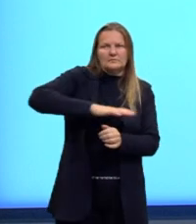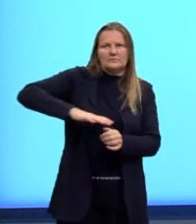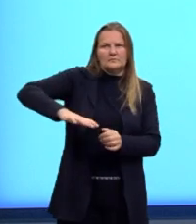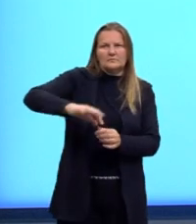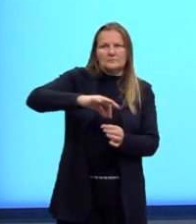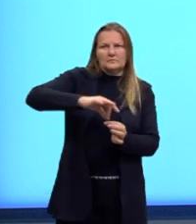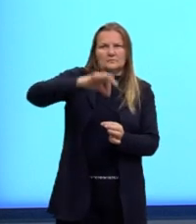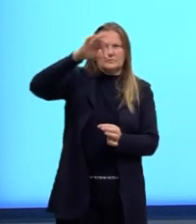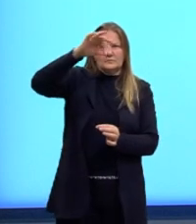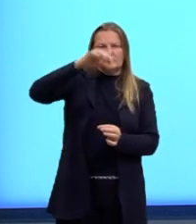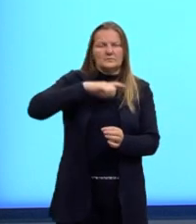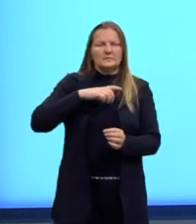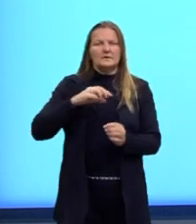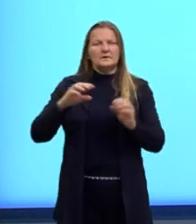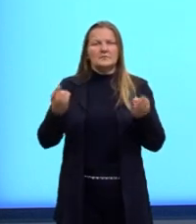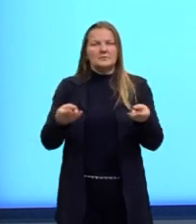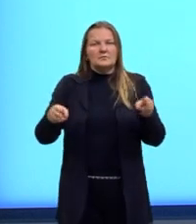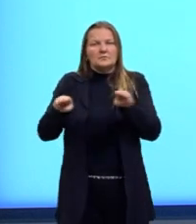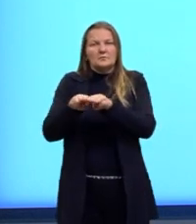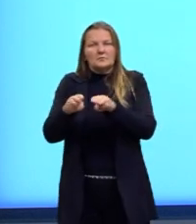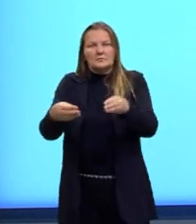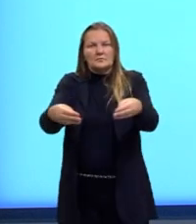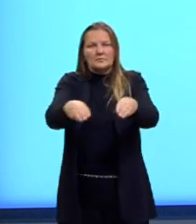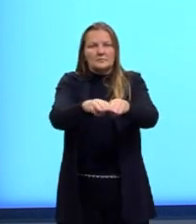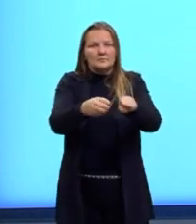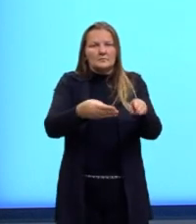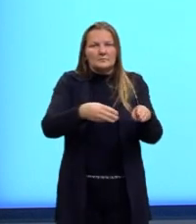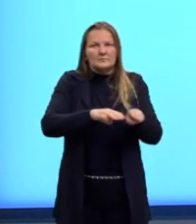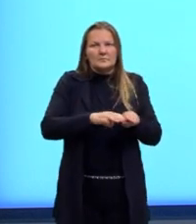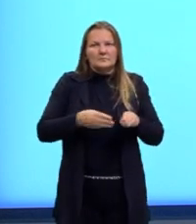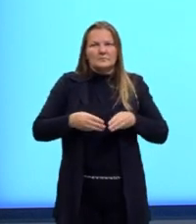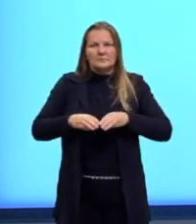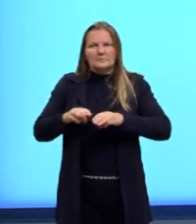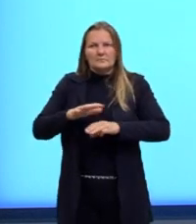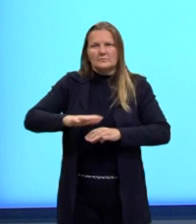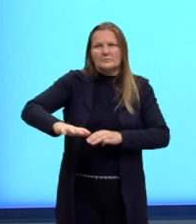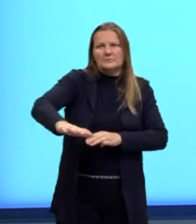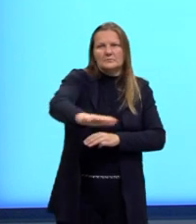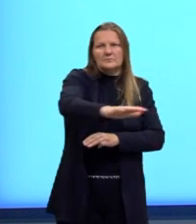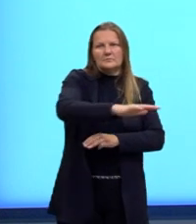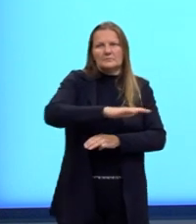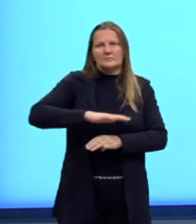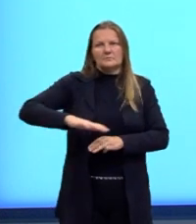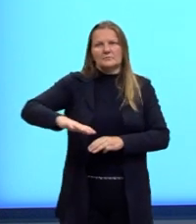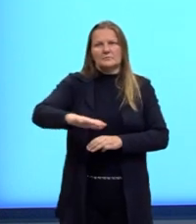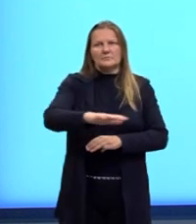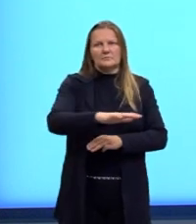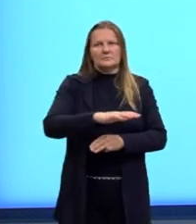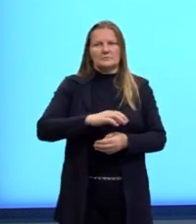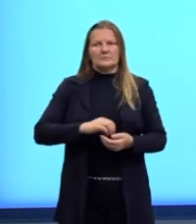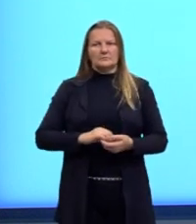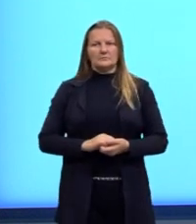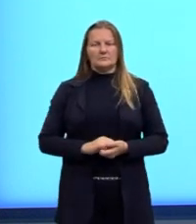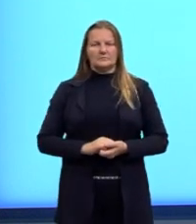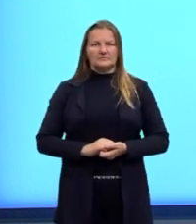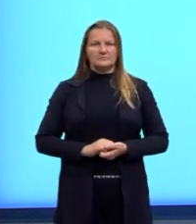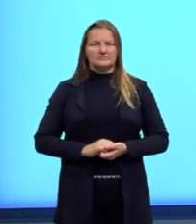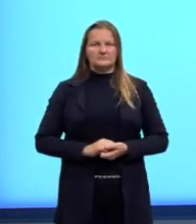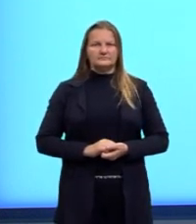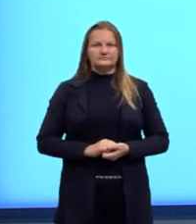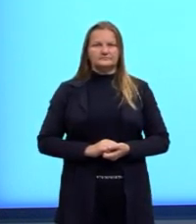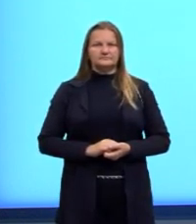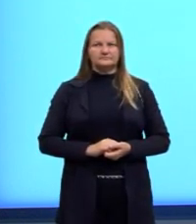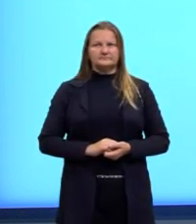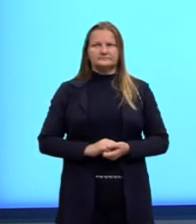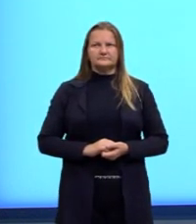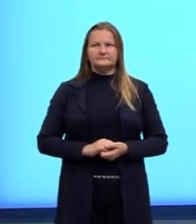né, desse fio condutor e que ele vai se comportar de uma maneira bem específica. Tá? Então,